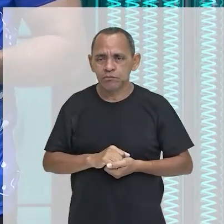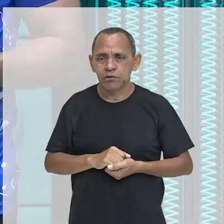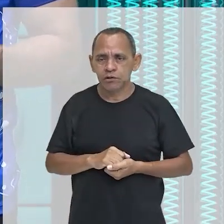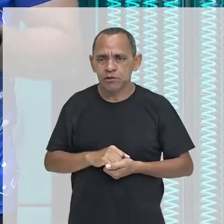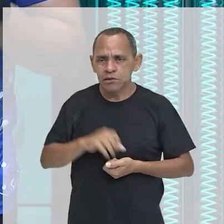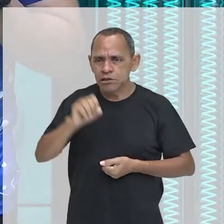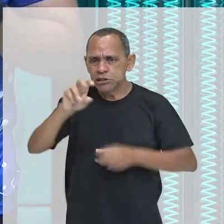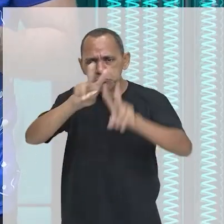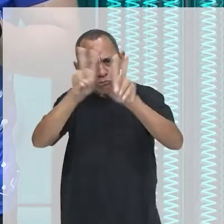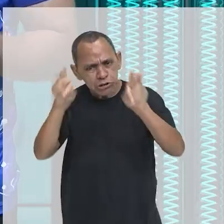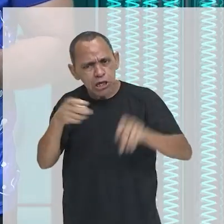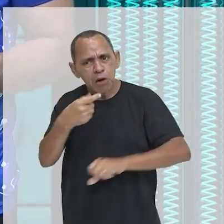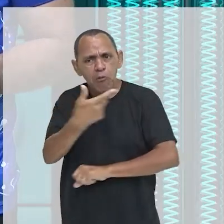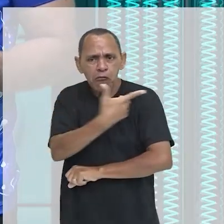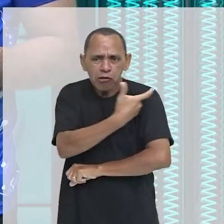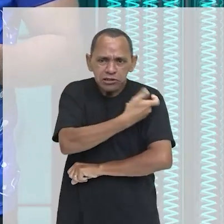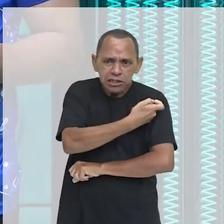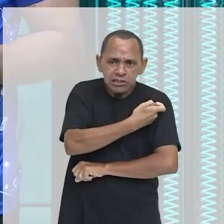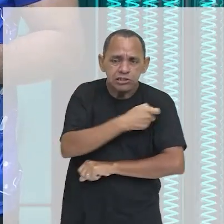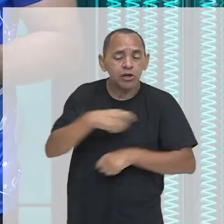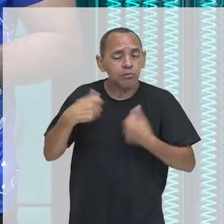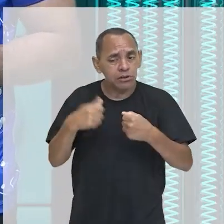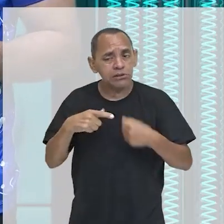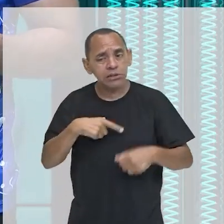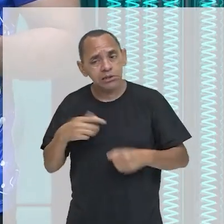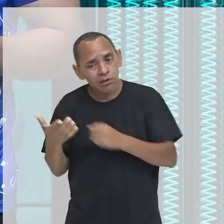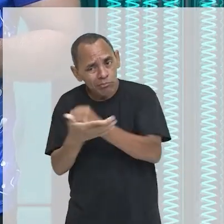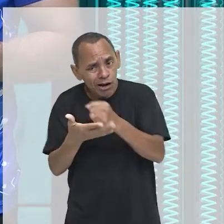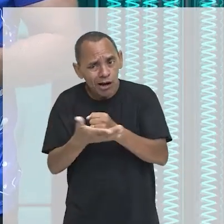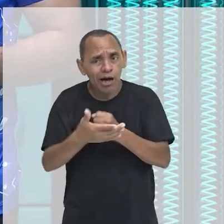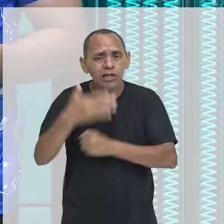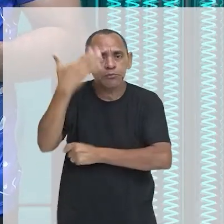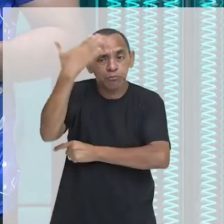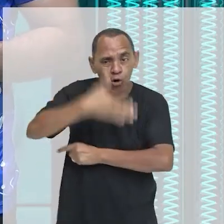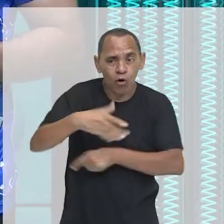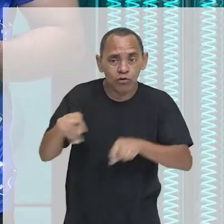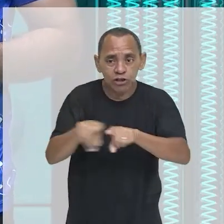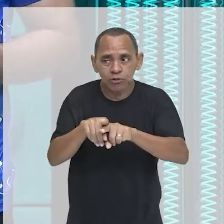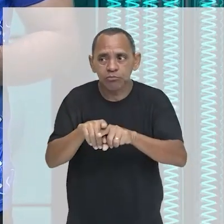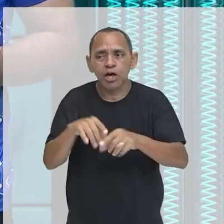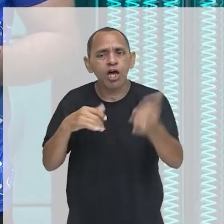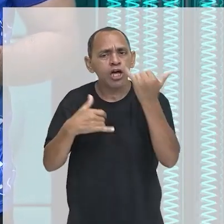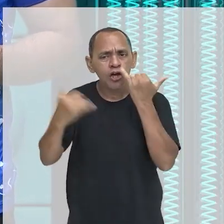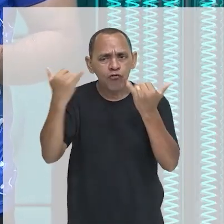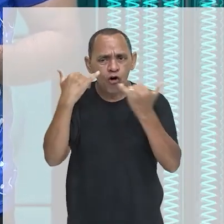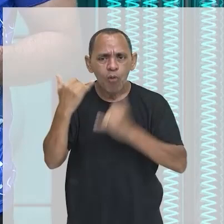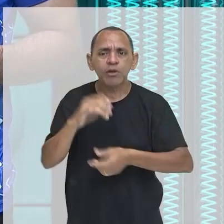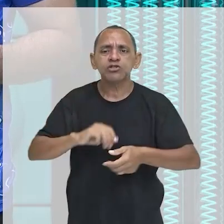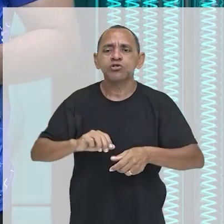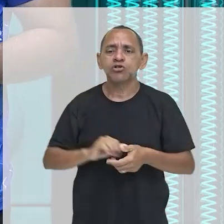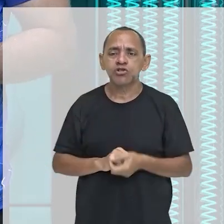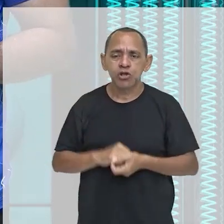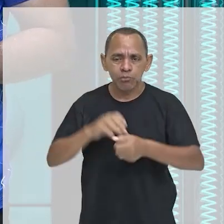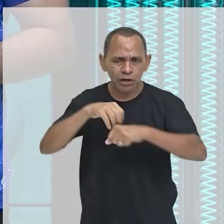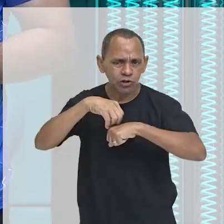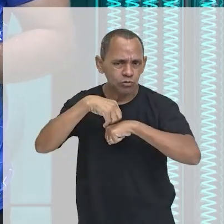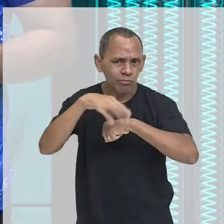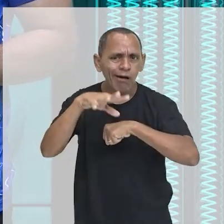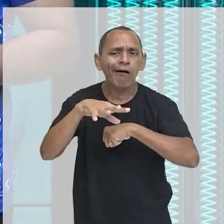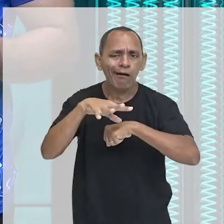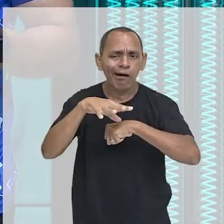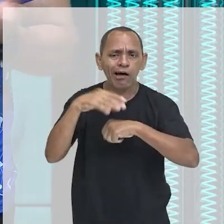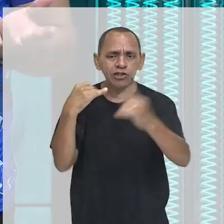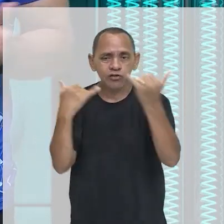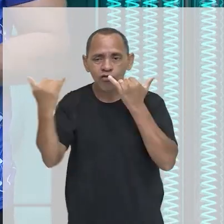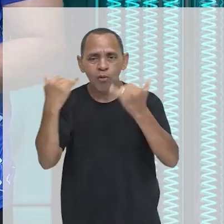esteja pautado em dados sólidos, né, em fatos, para que você não passe adiante uma informação errada que pode prejudicar a